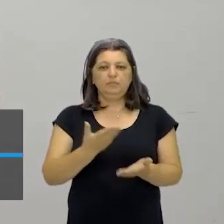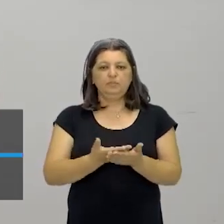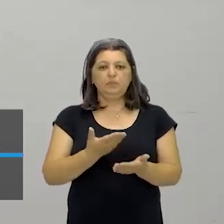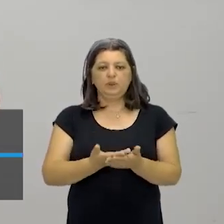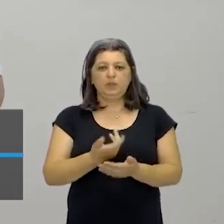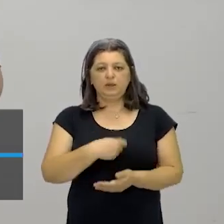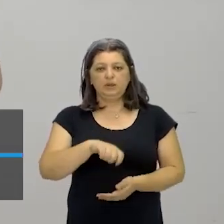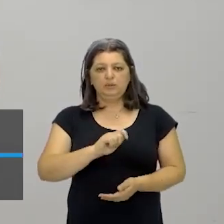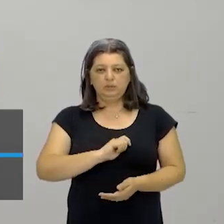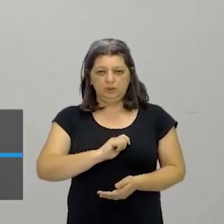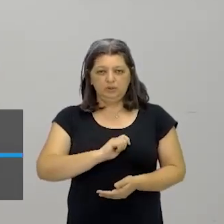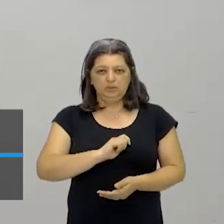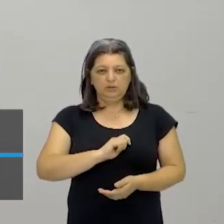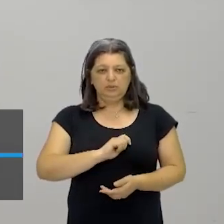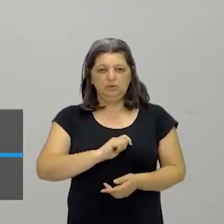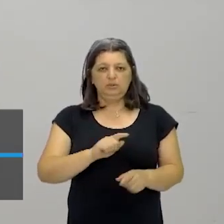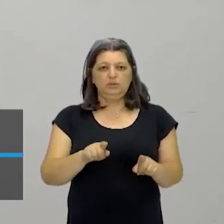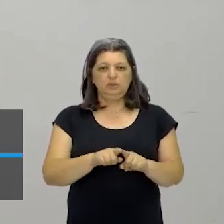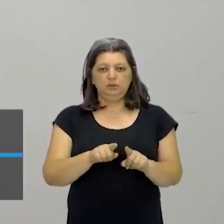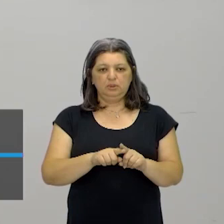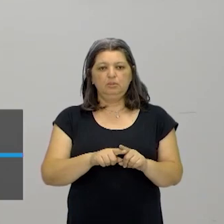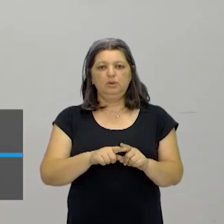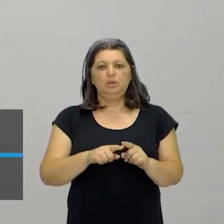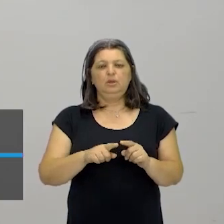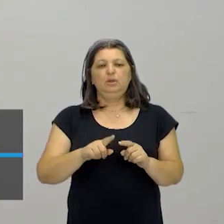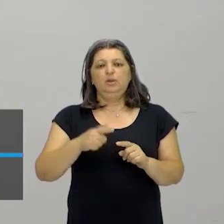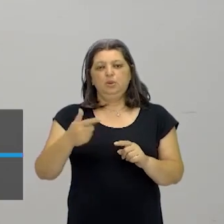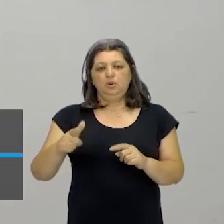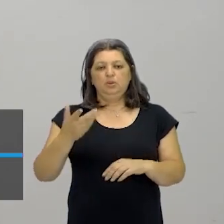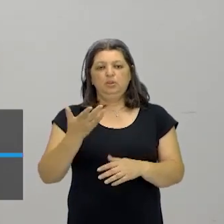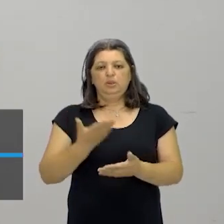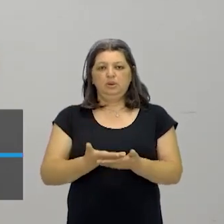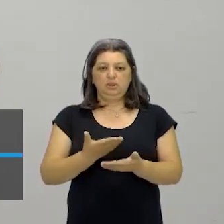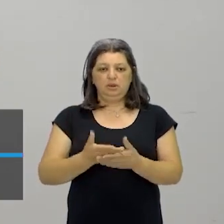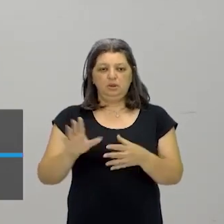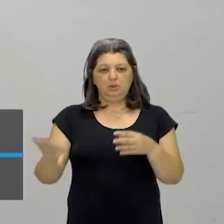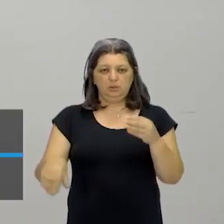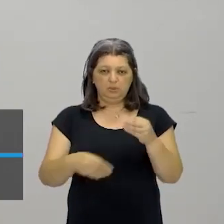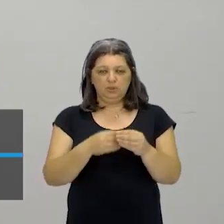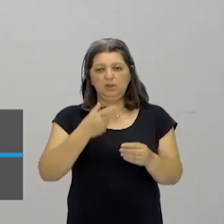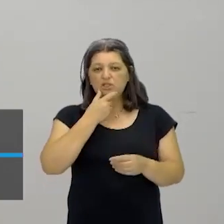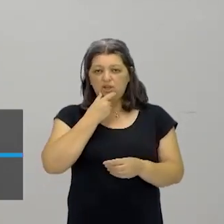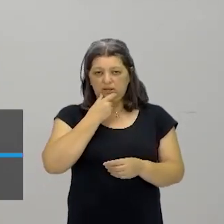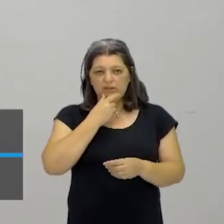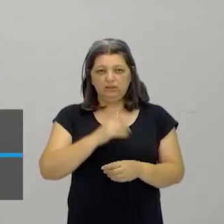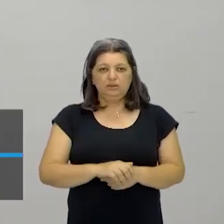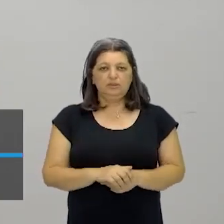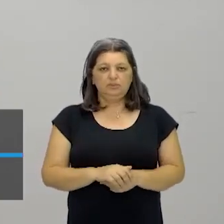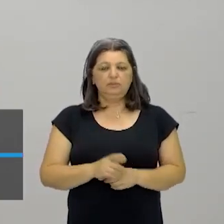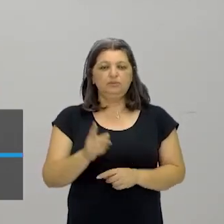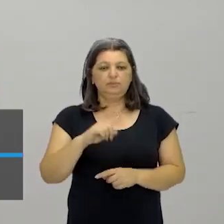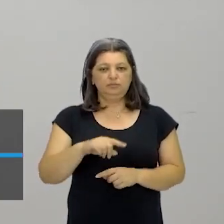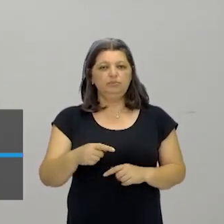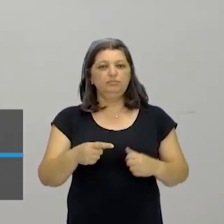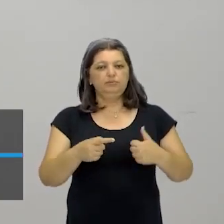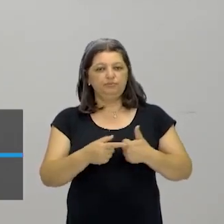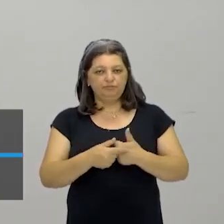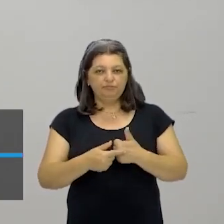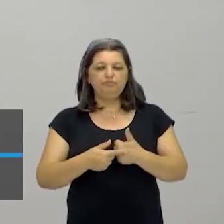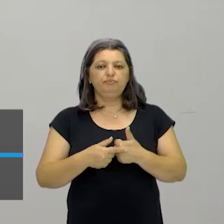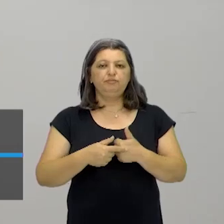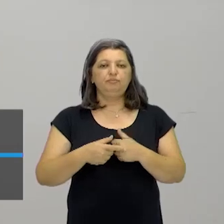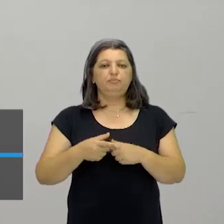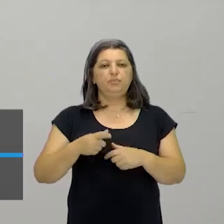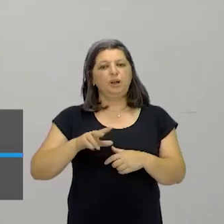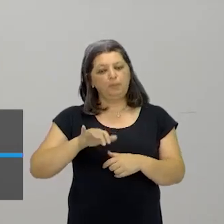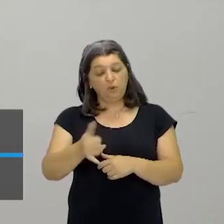And then English, uma aula extra de inglês para vocês Então, curtam bastante essa aula aí Aproveitem o máximo